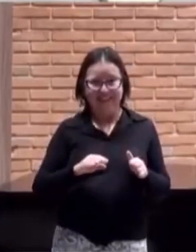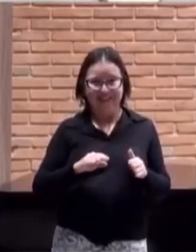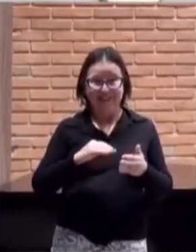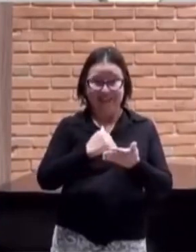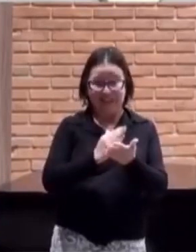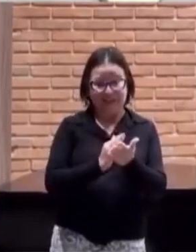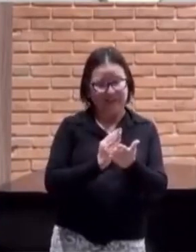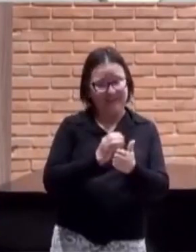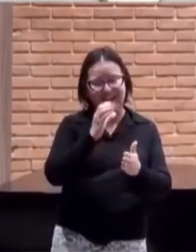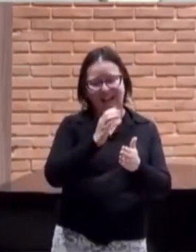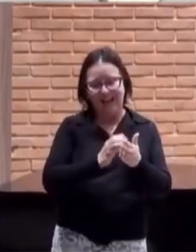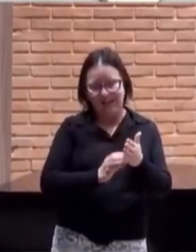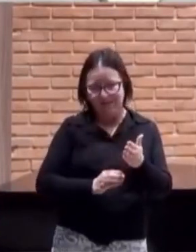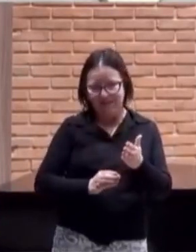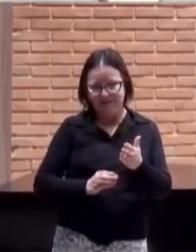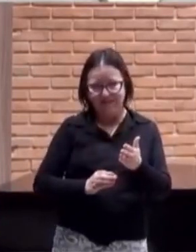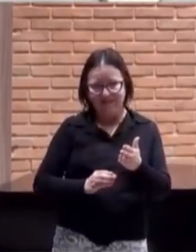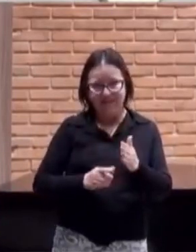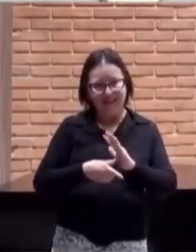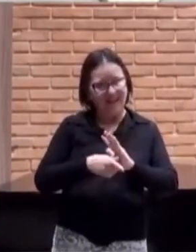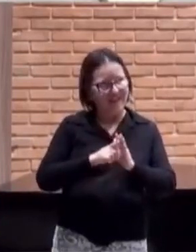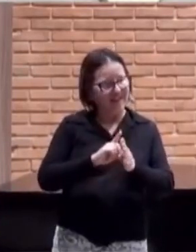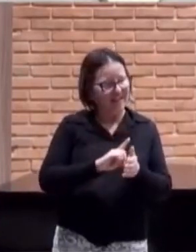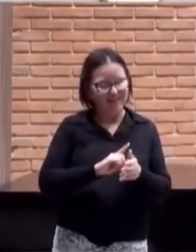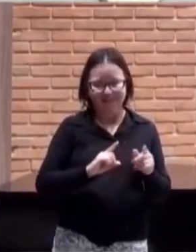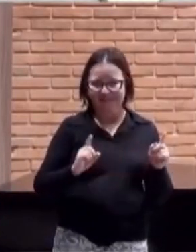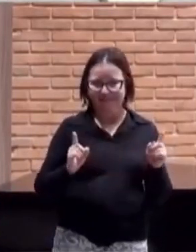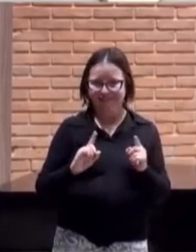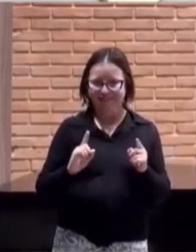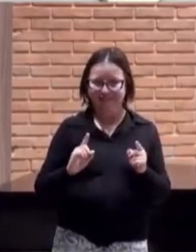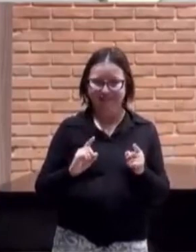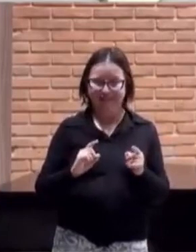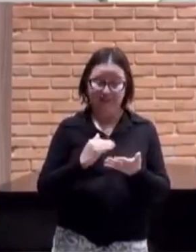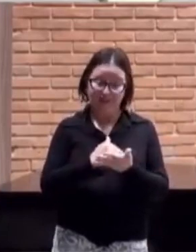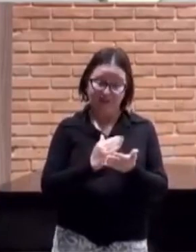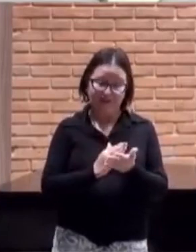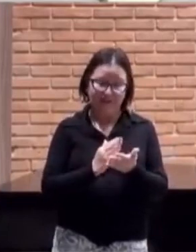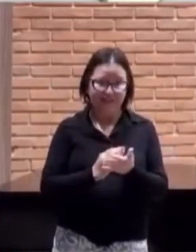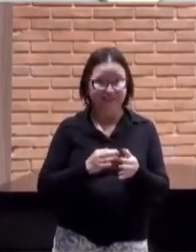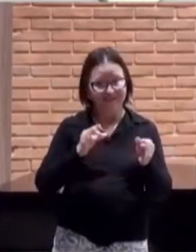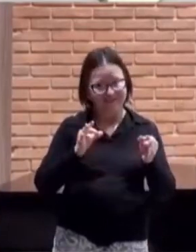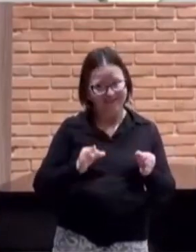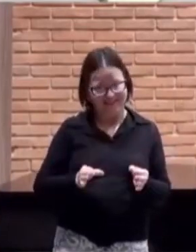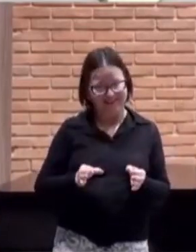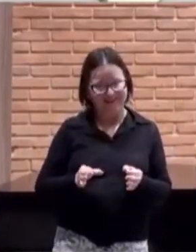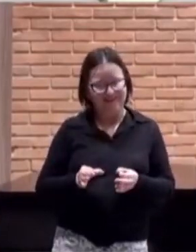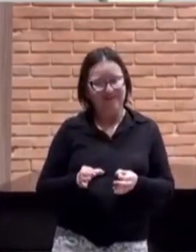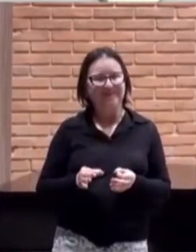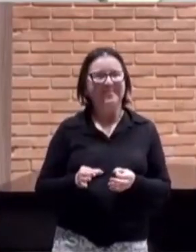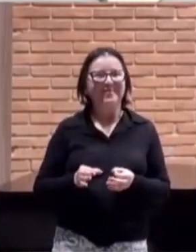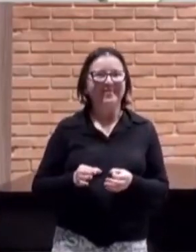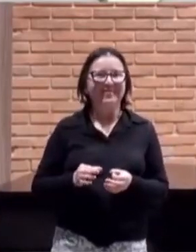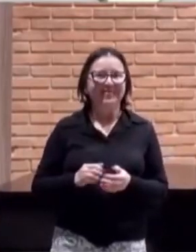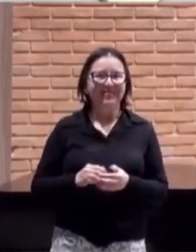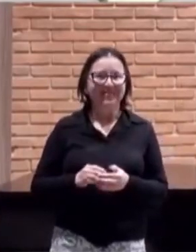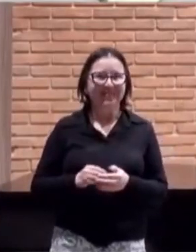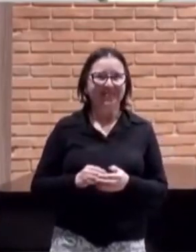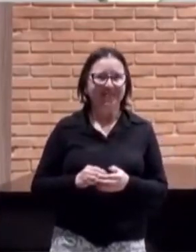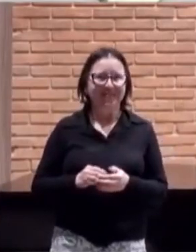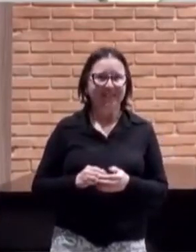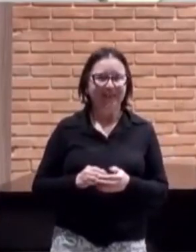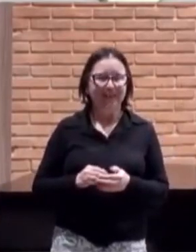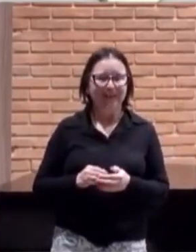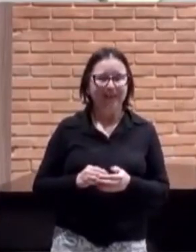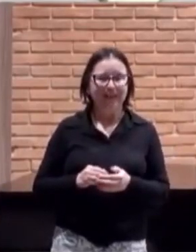divididos, capítulos, e nem sempre esses capítulos são precisos, no sentido de terminar